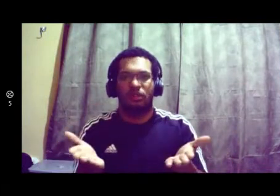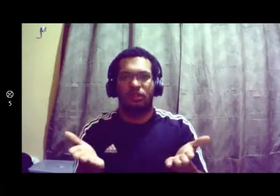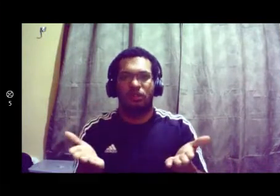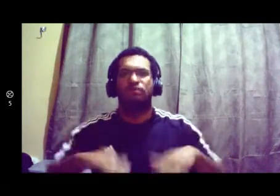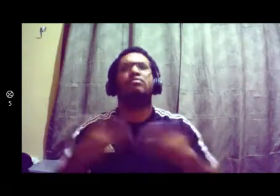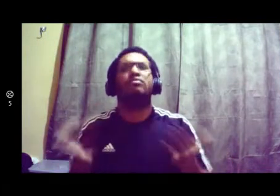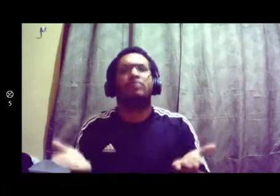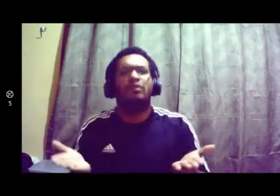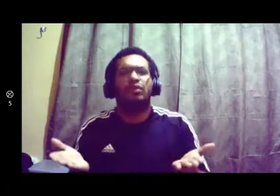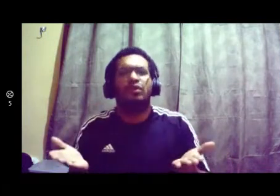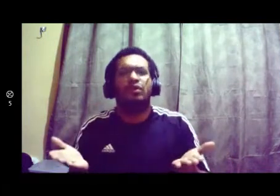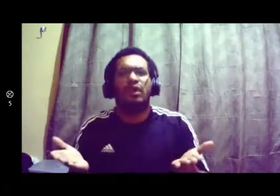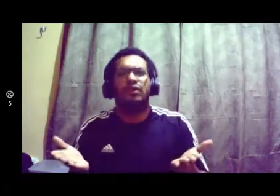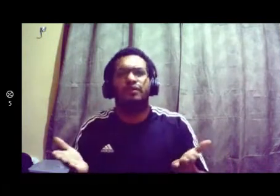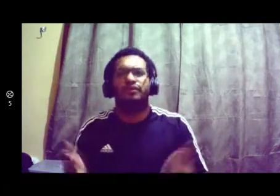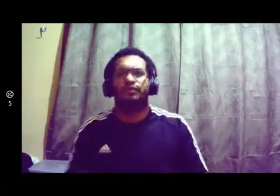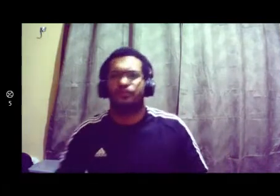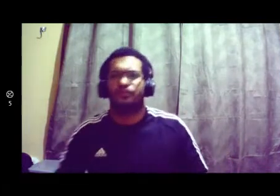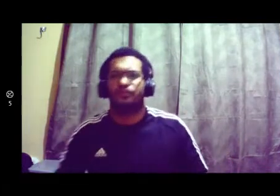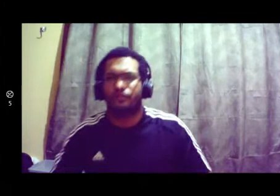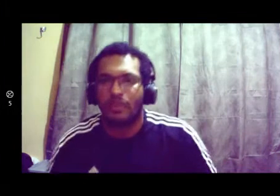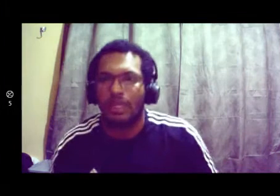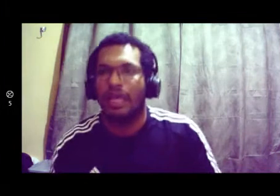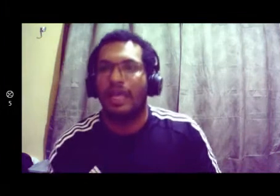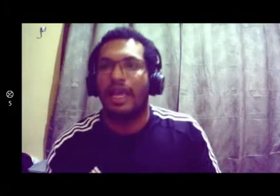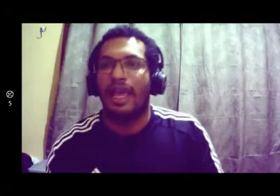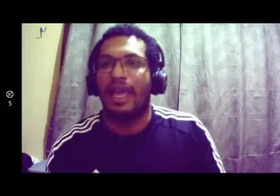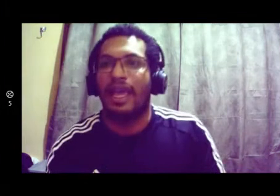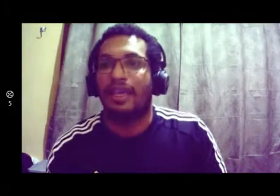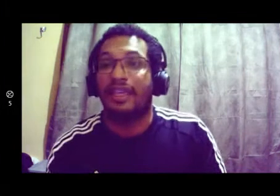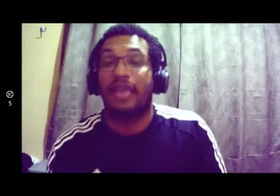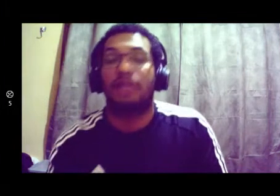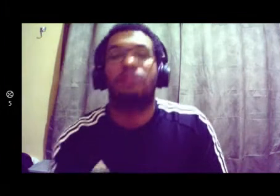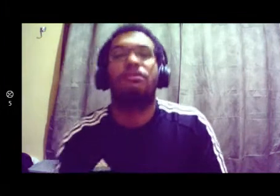Quando? Quando?